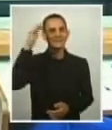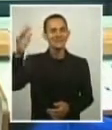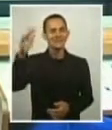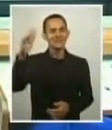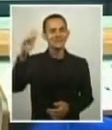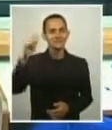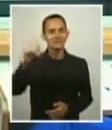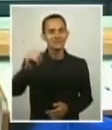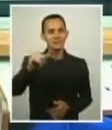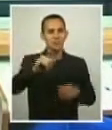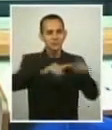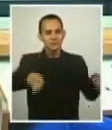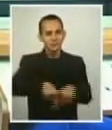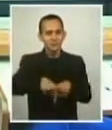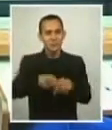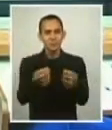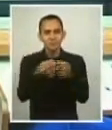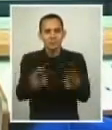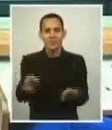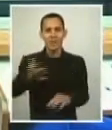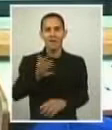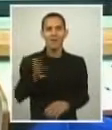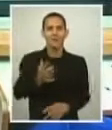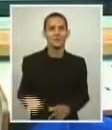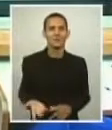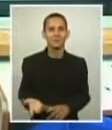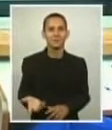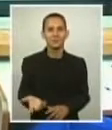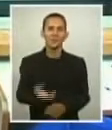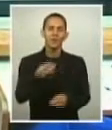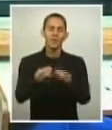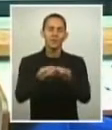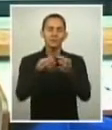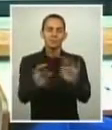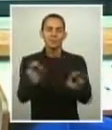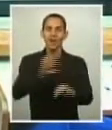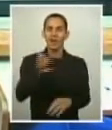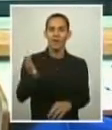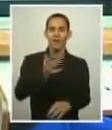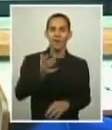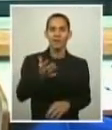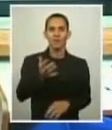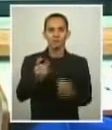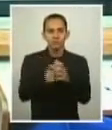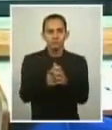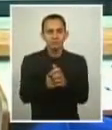pequenos proprietários então o sol era um Pequeno Burguês e como Pequeno Burguês